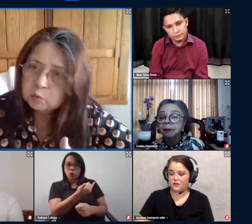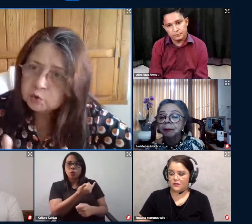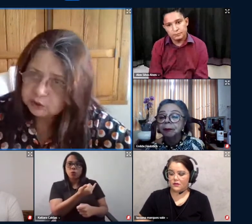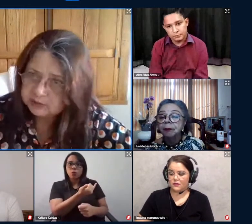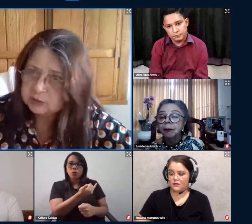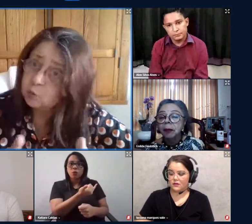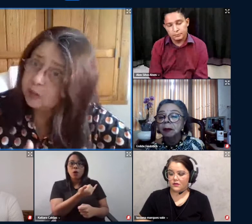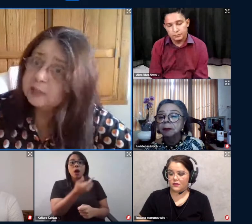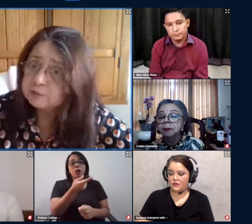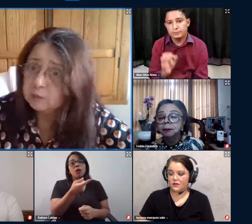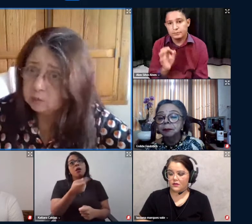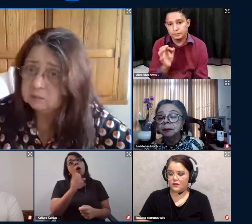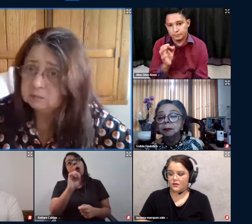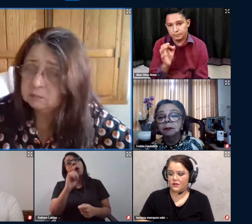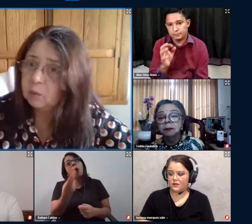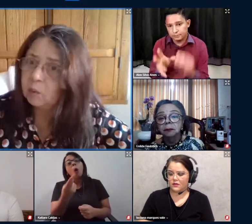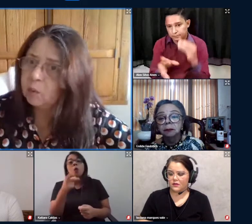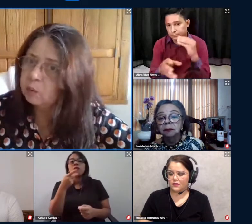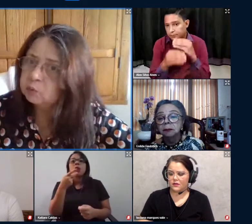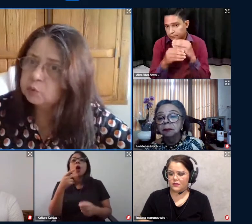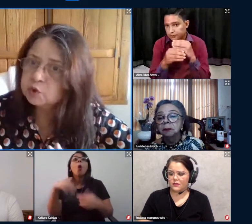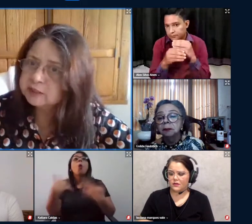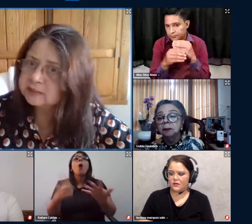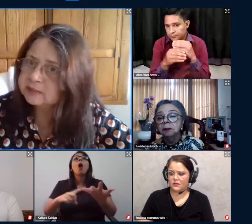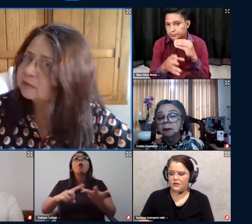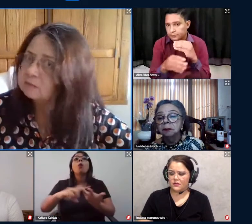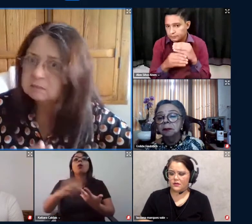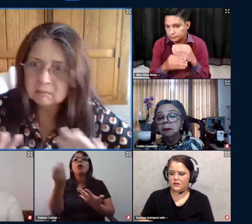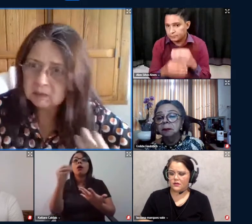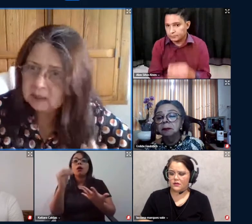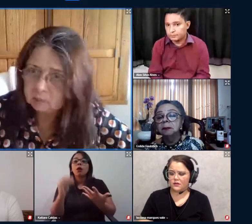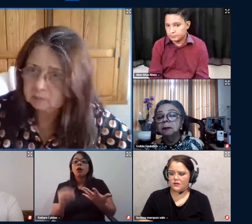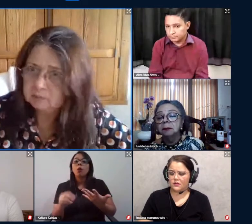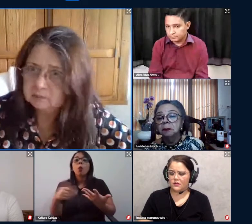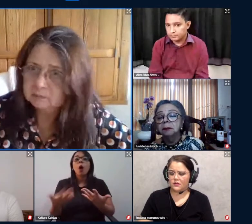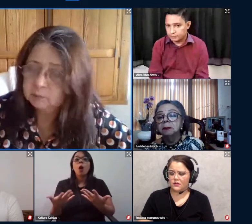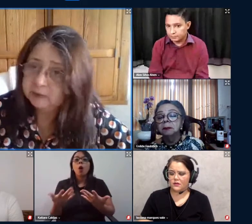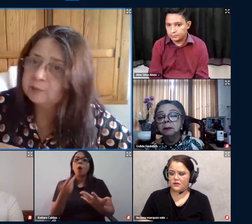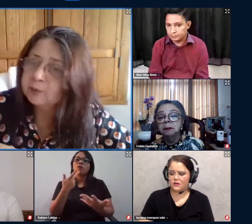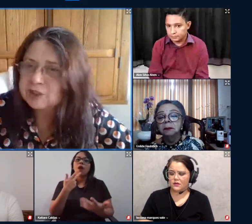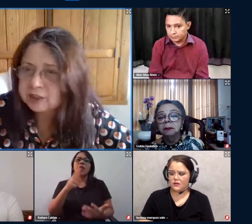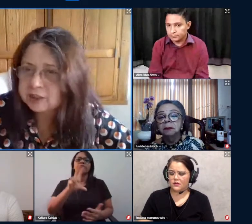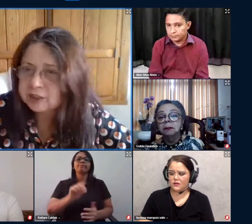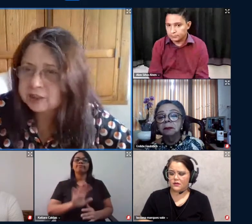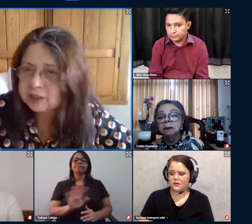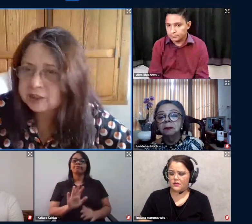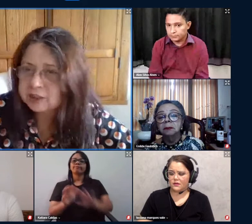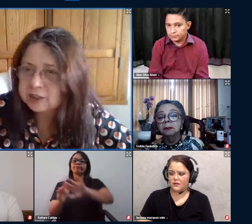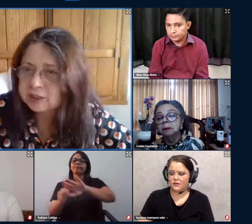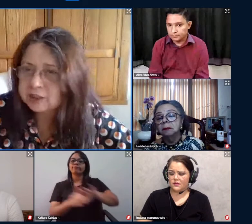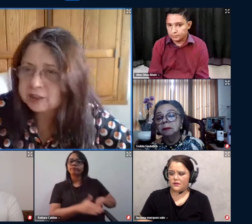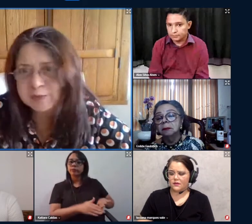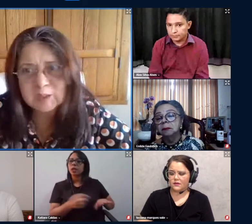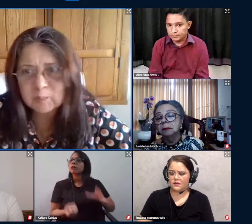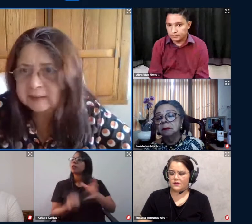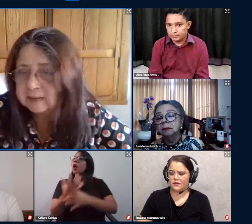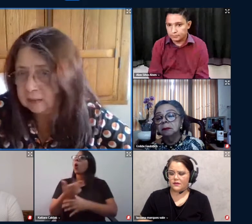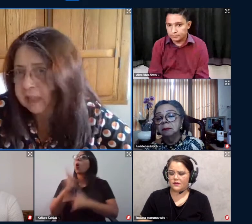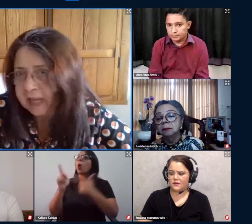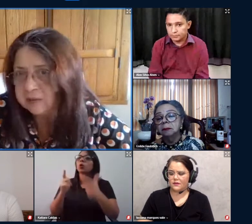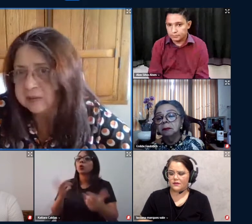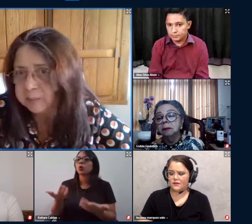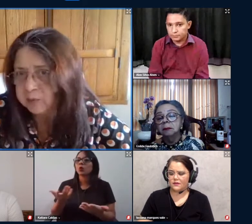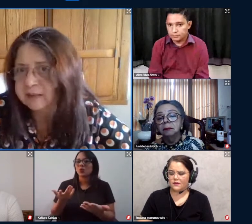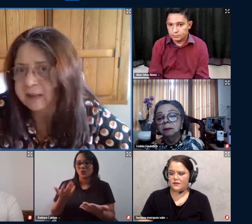ou tu dizes quais foram, ou tu dizes não, porque tu retiraste de outras fontes, os 50